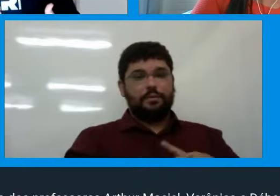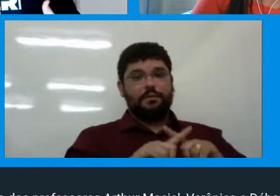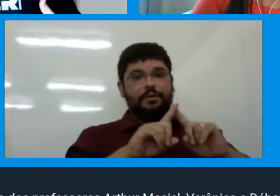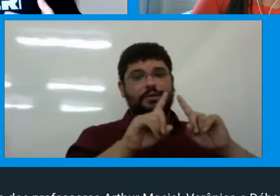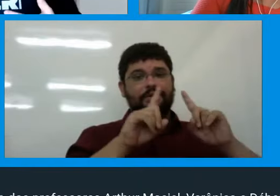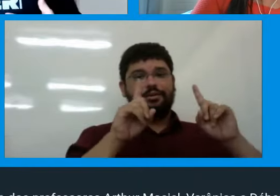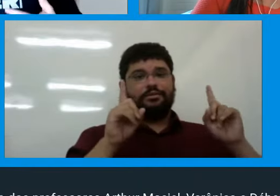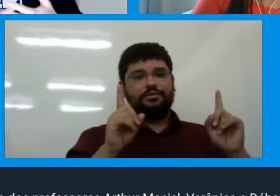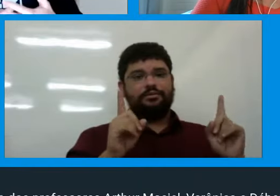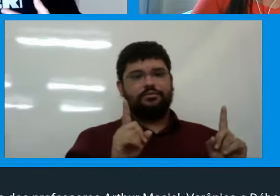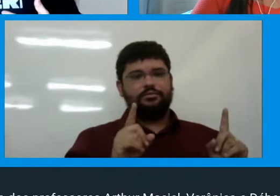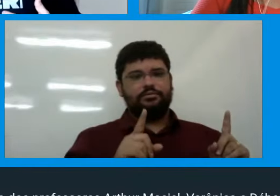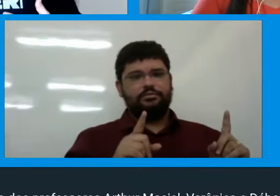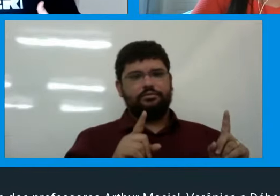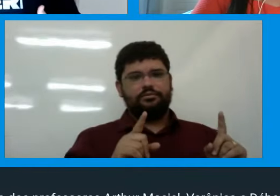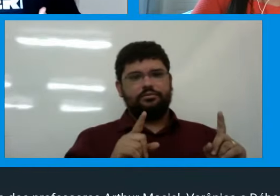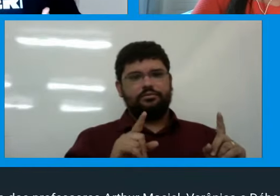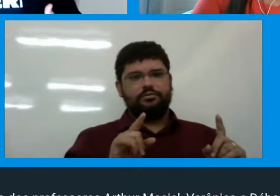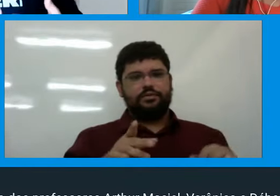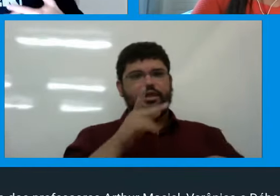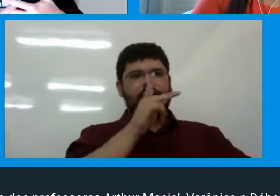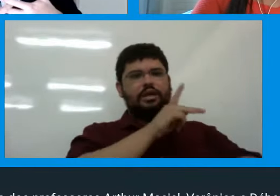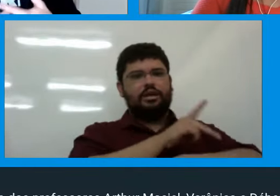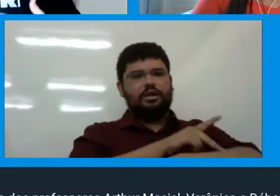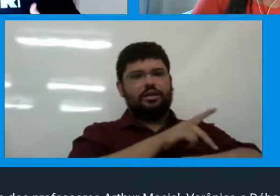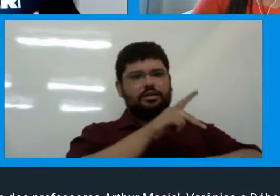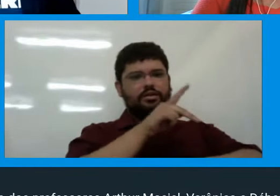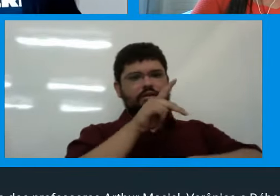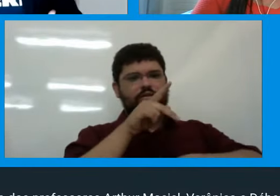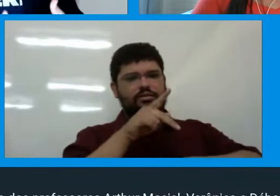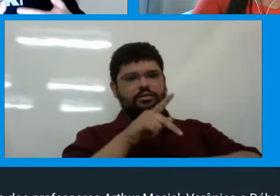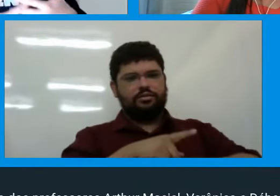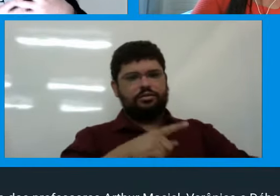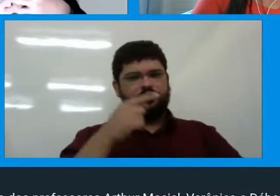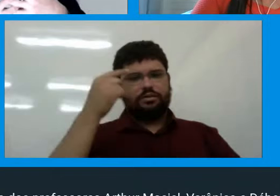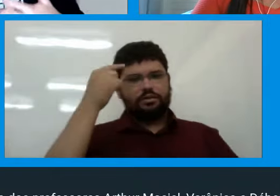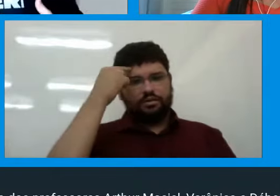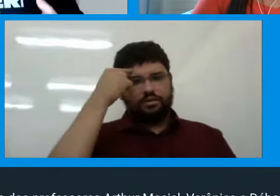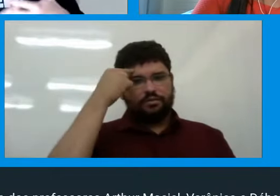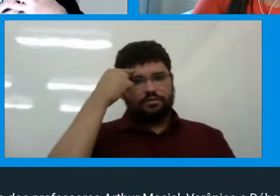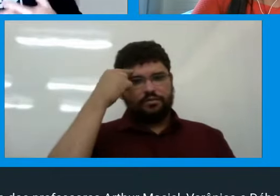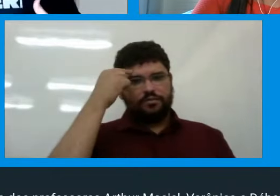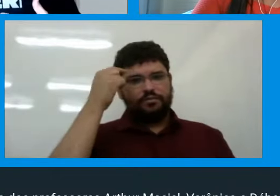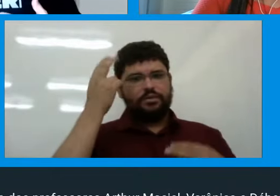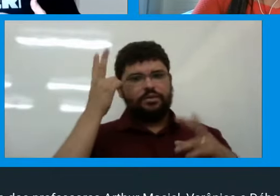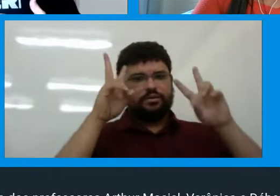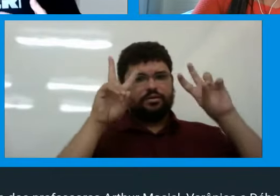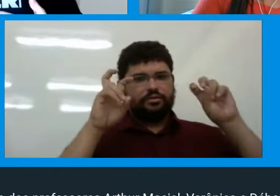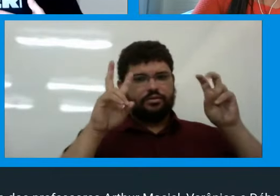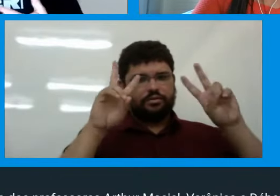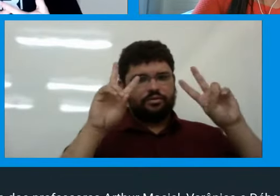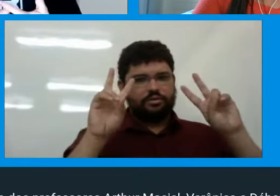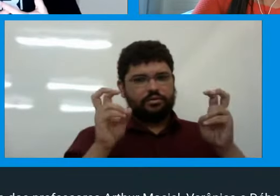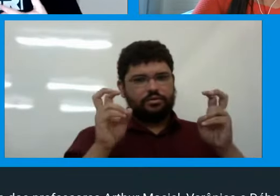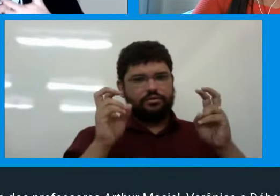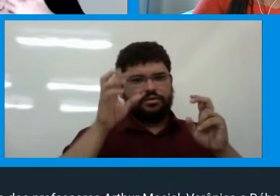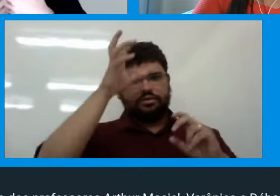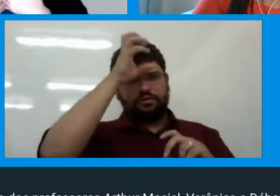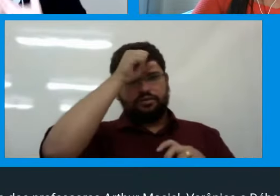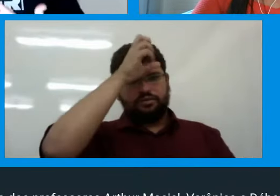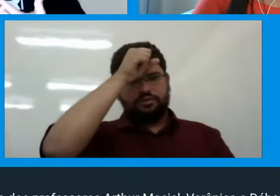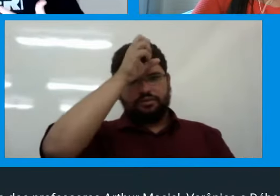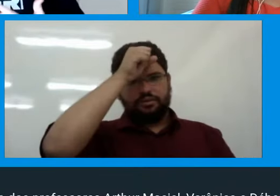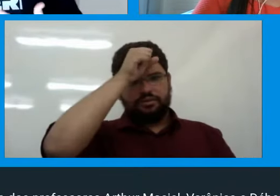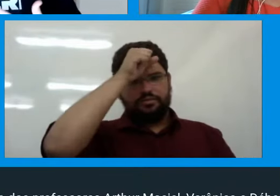por outro lado, essa parte mais pedagógica, de pensar a dinâmica, de pensar um conteúdo, eu aprendi muito nesse ano